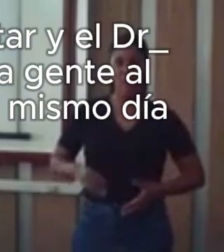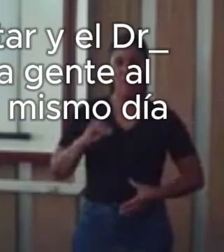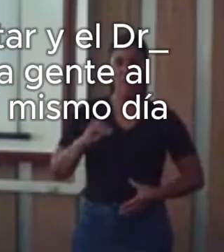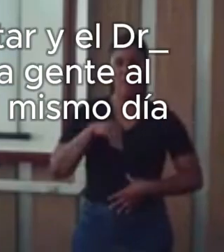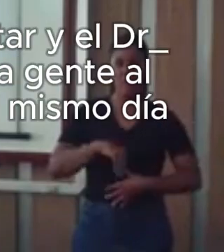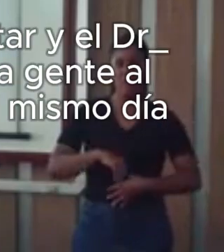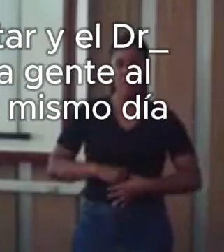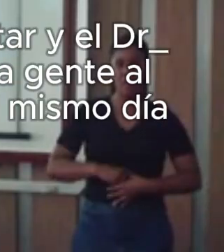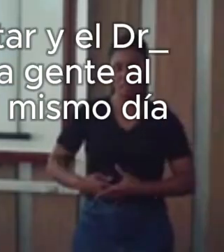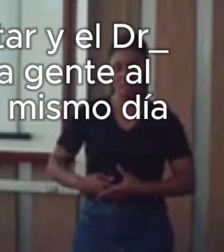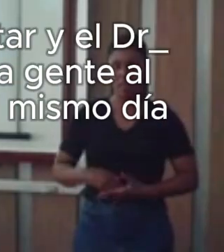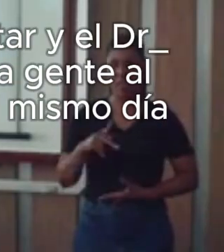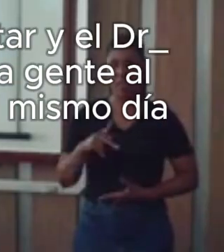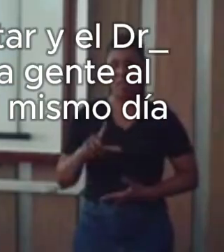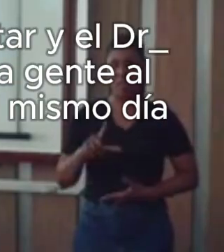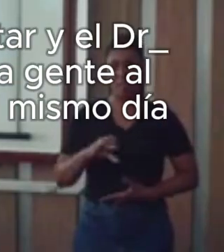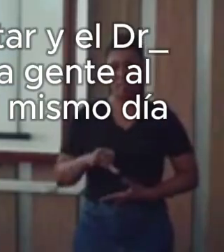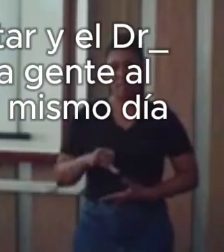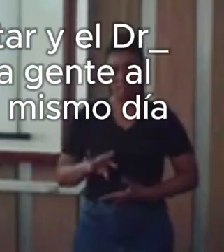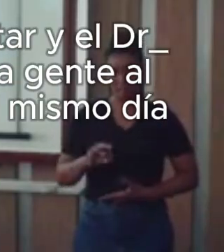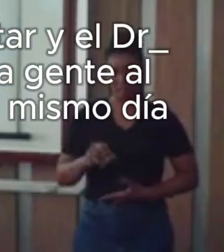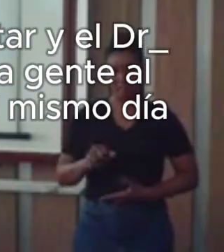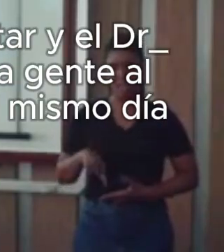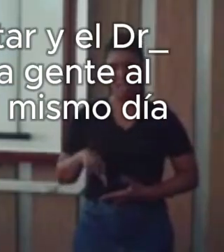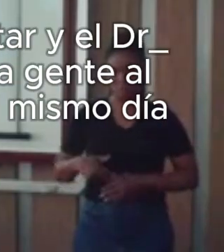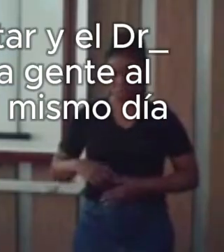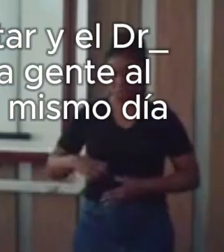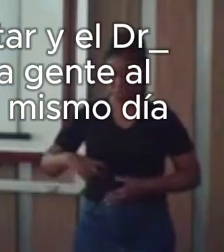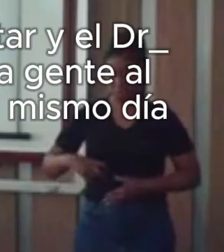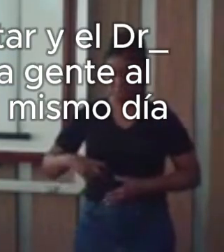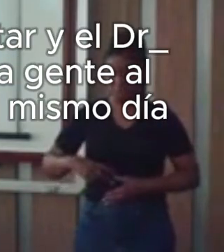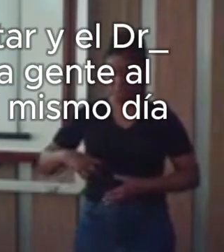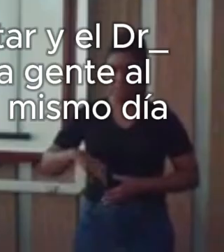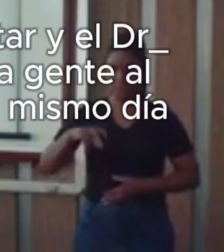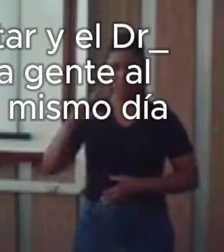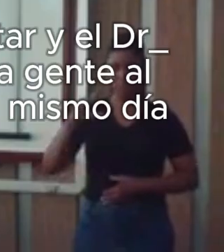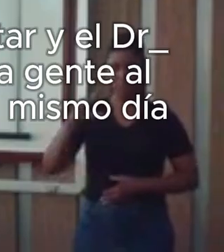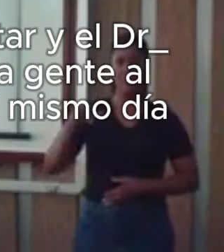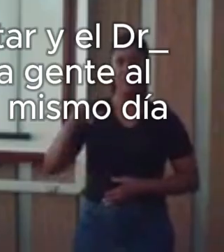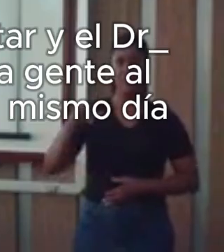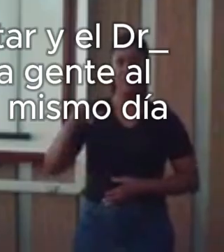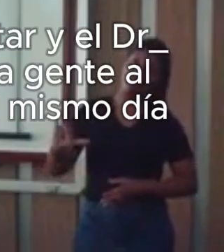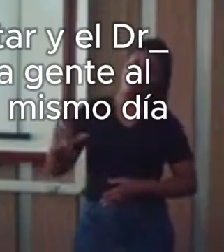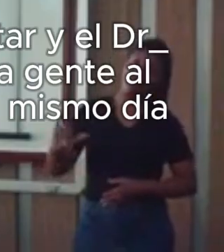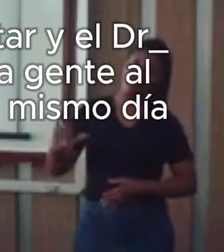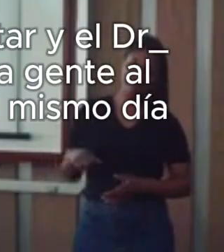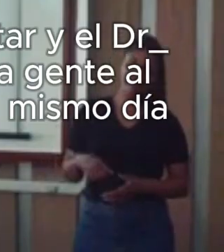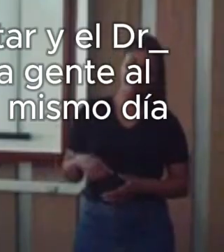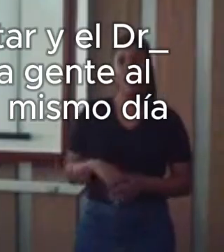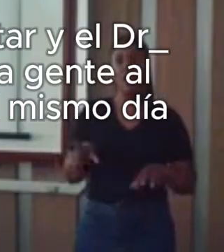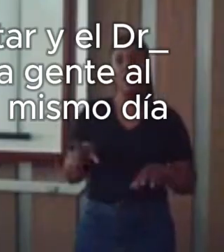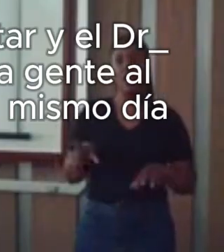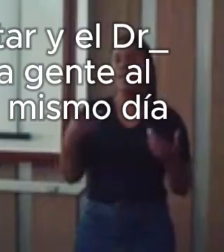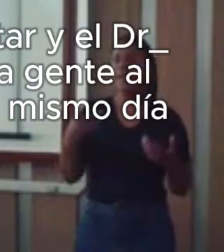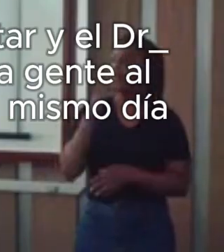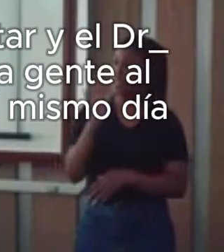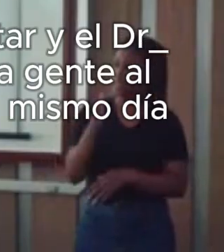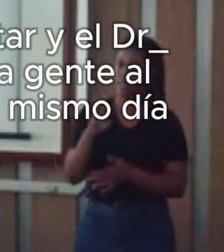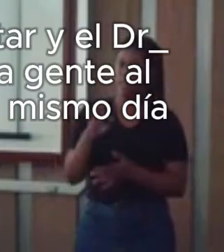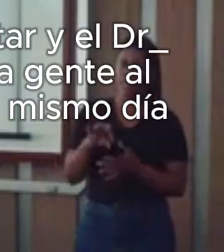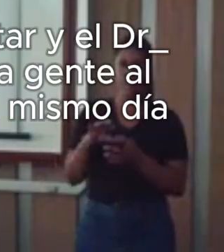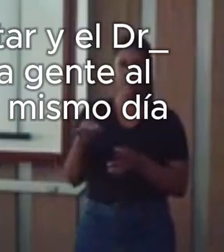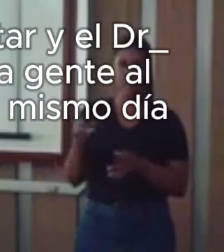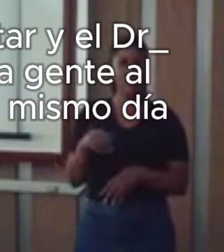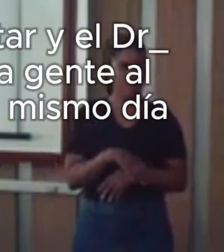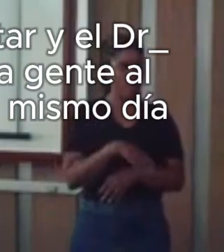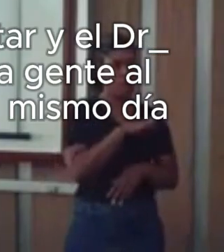a gente já estava liberado para falar, os jornalistas começaram a perguntar, e o doutor Pacheco falou assim, vou fazer uma coletiva